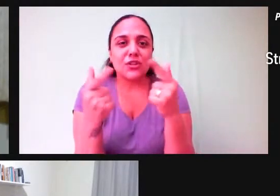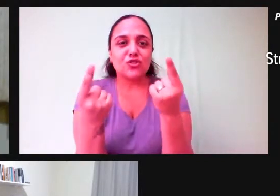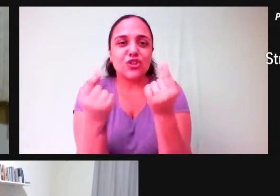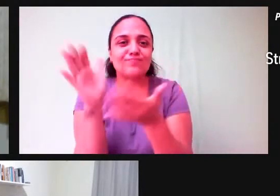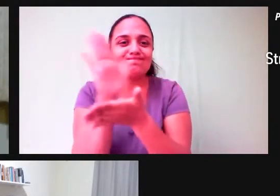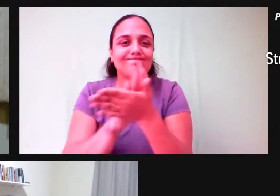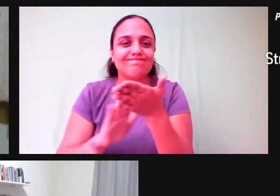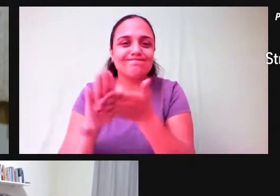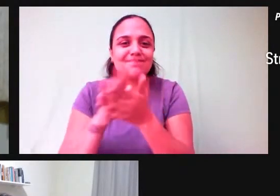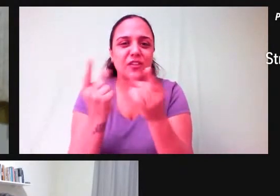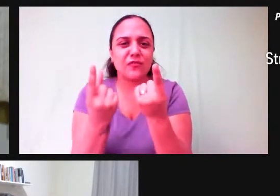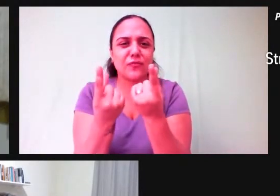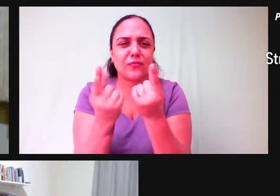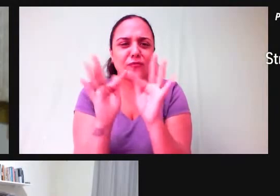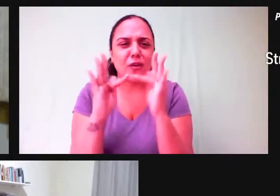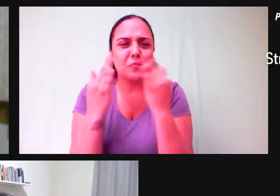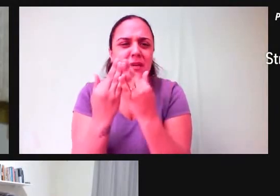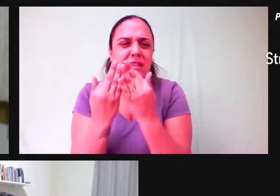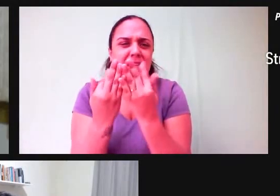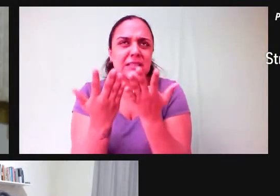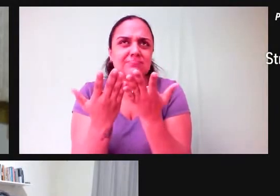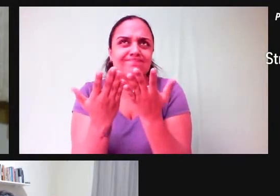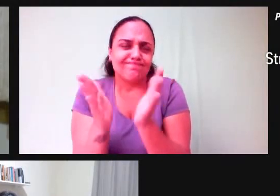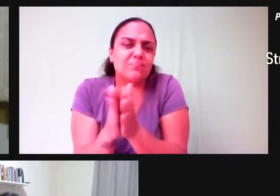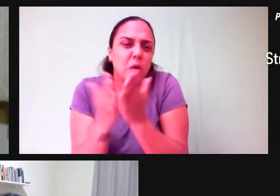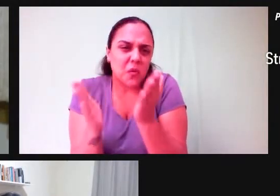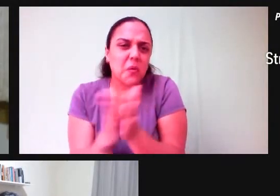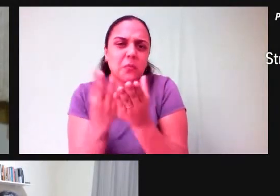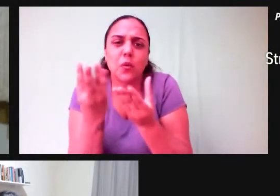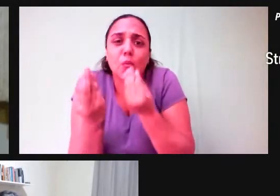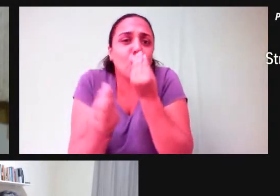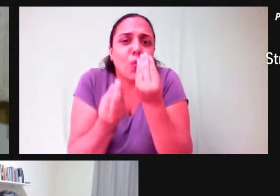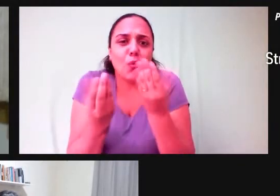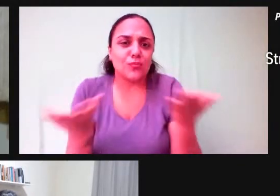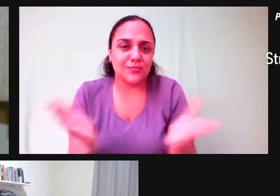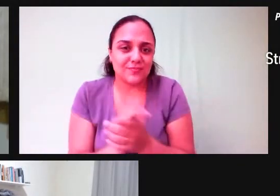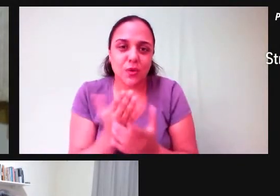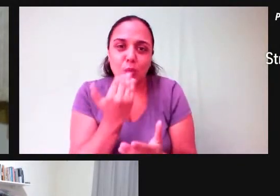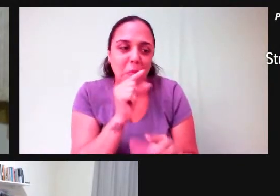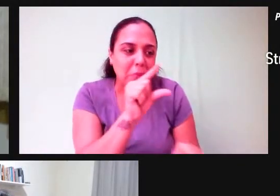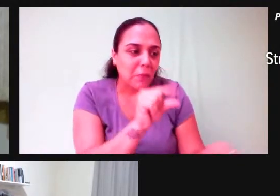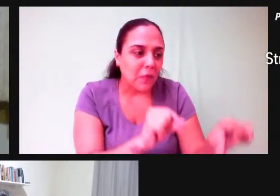no qual a base da alimentação são carboidratos simples, como proceder?